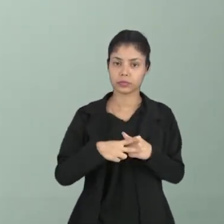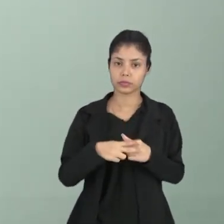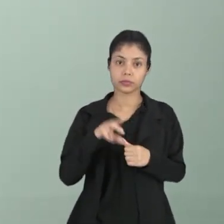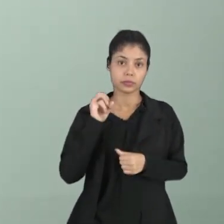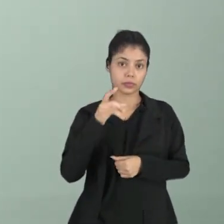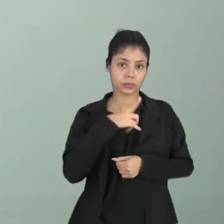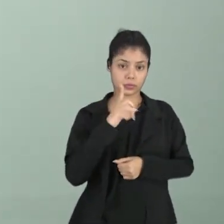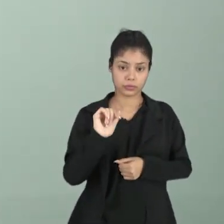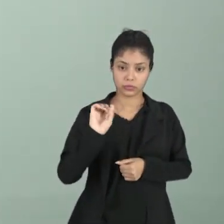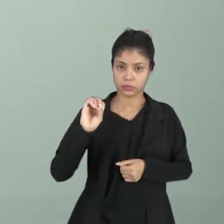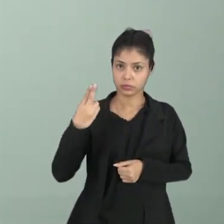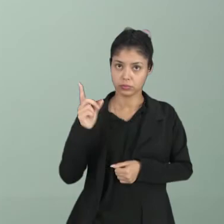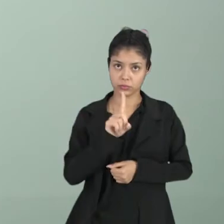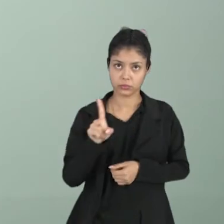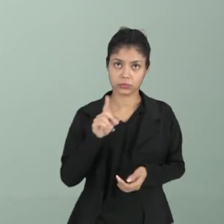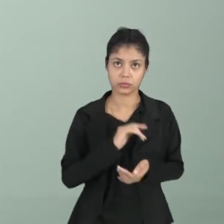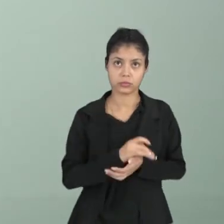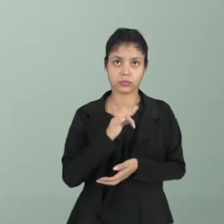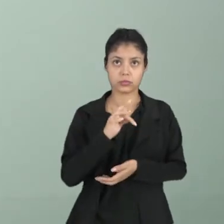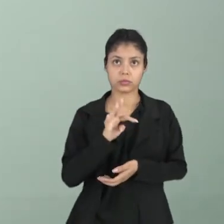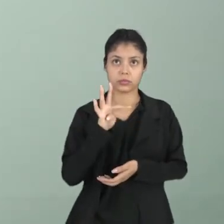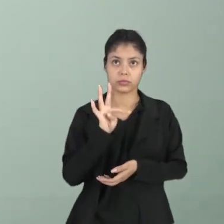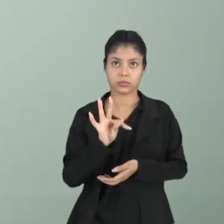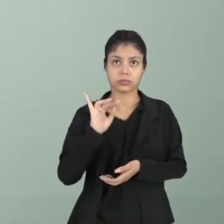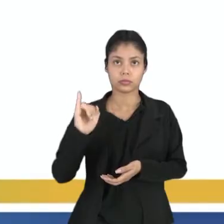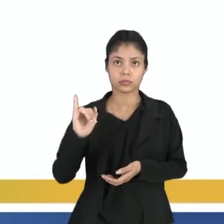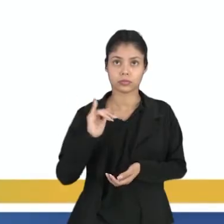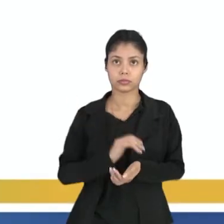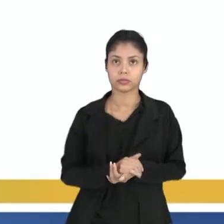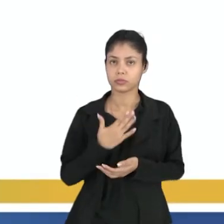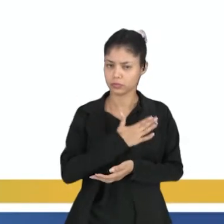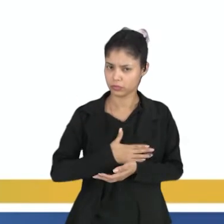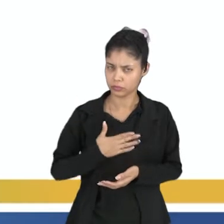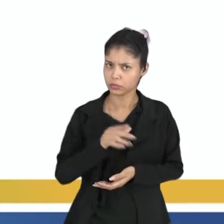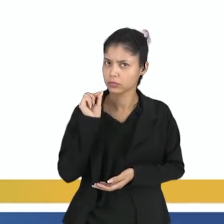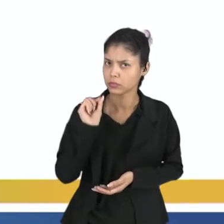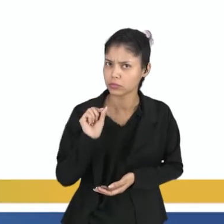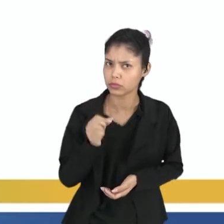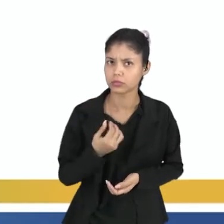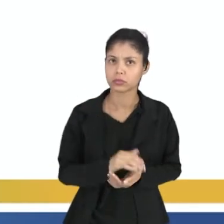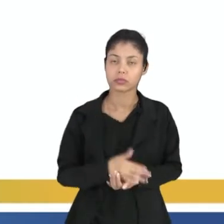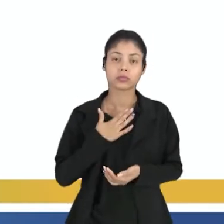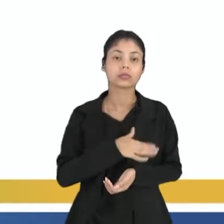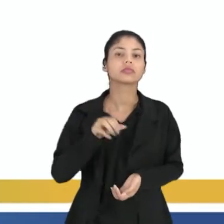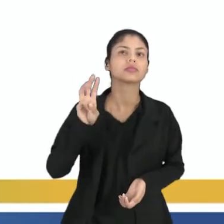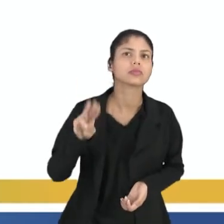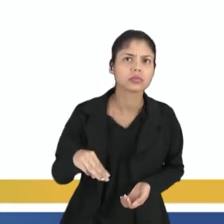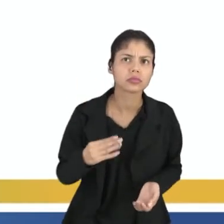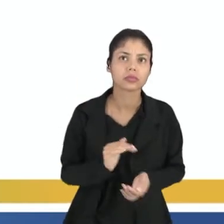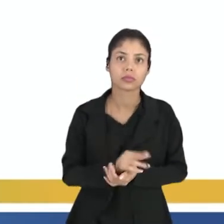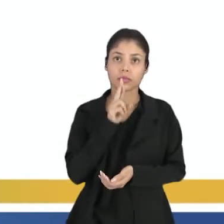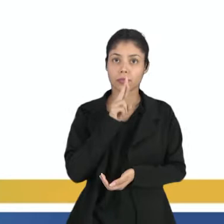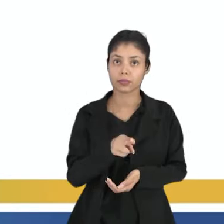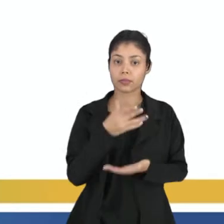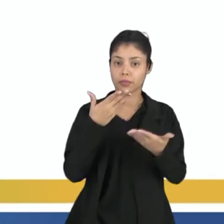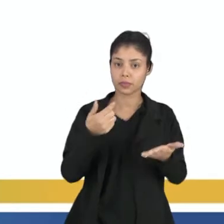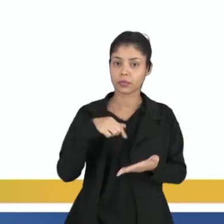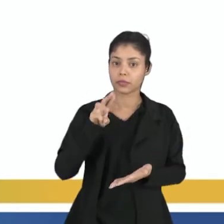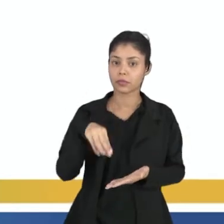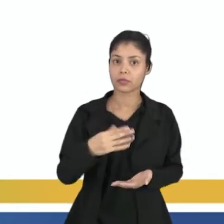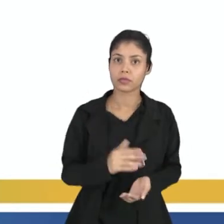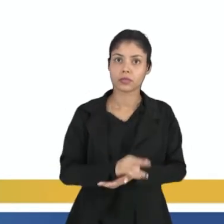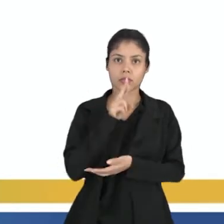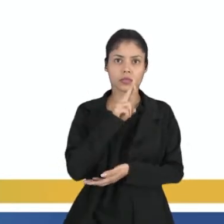se ele é ou não transitivo indireto. Então, gostaram de quê? Ou gostaram de quem? Respondeu a